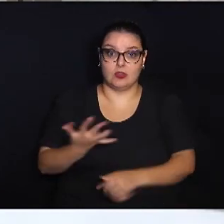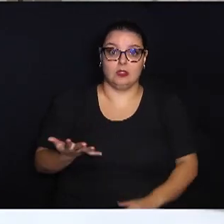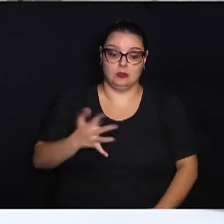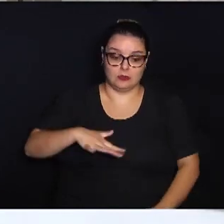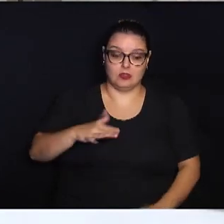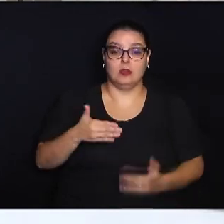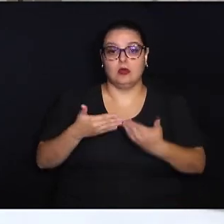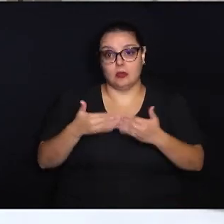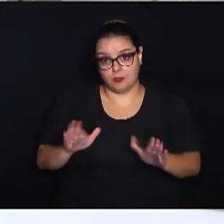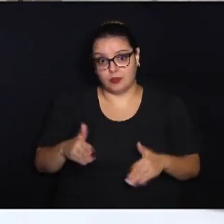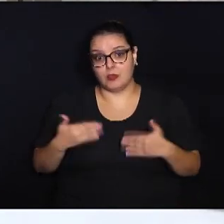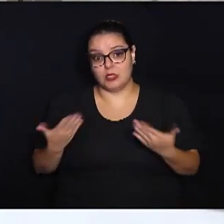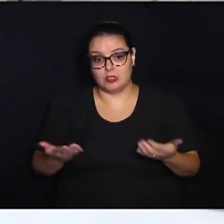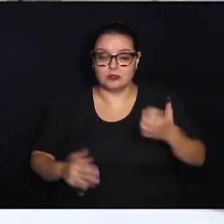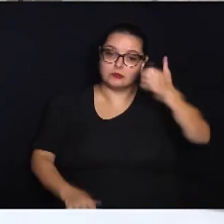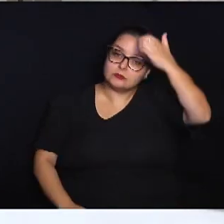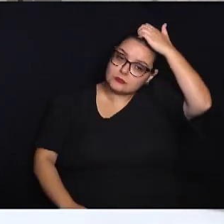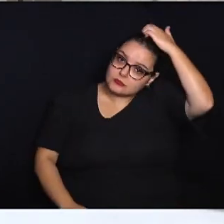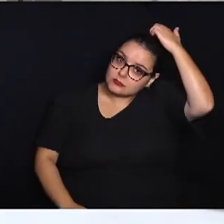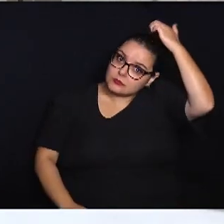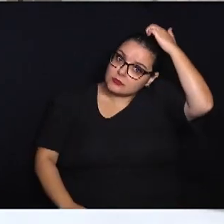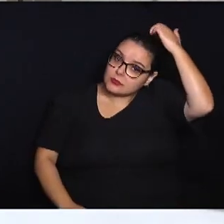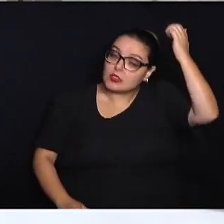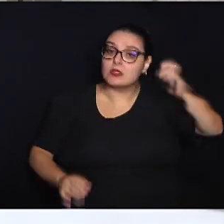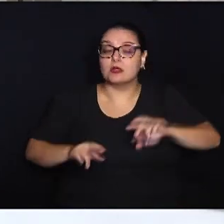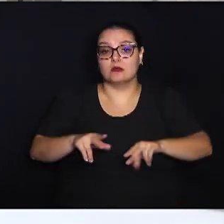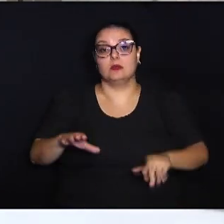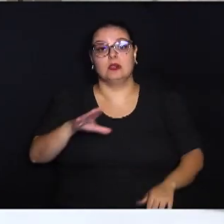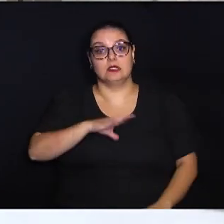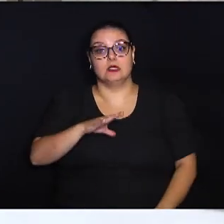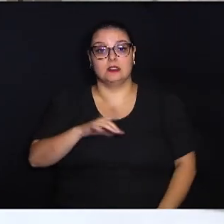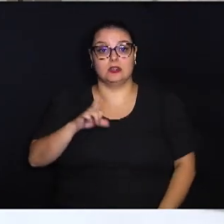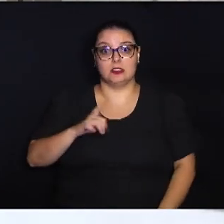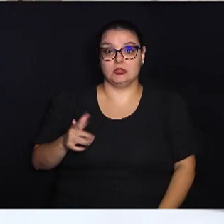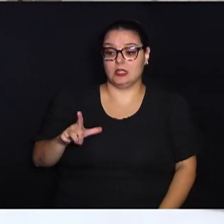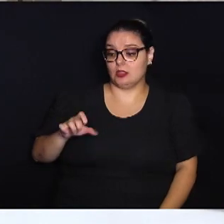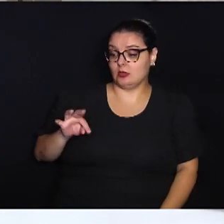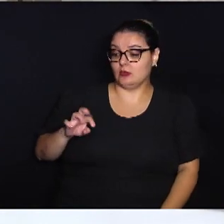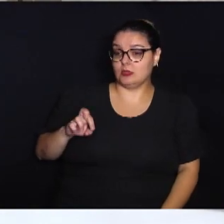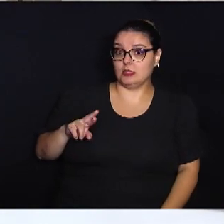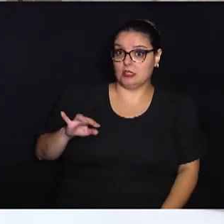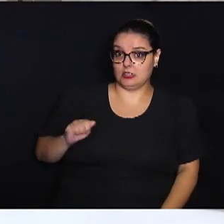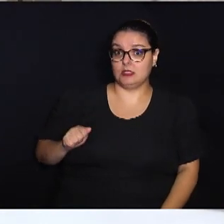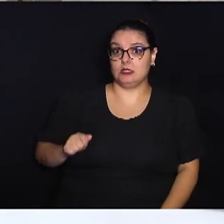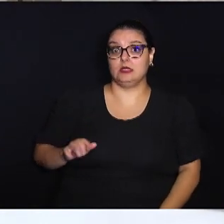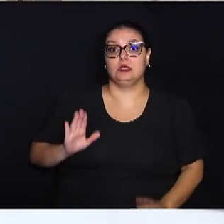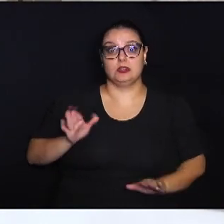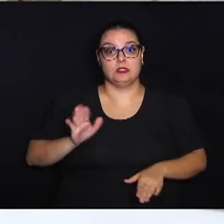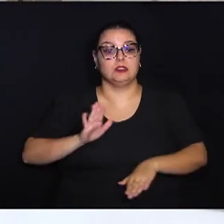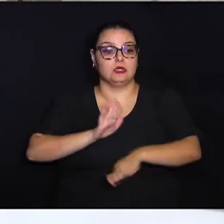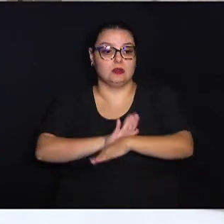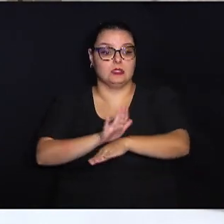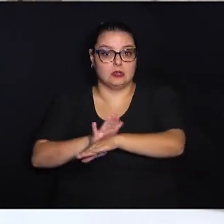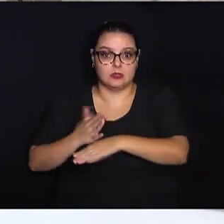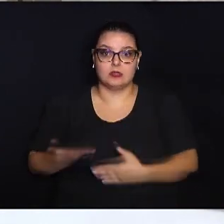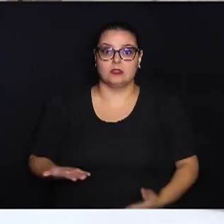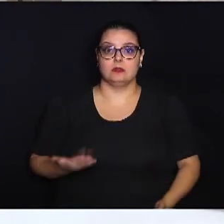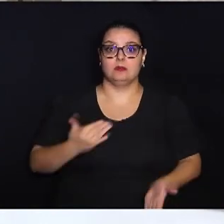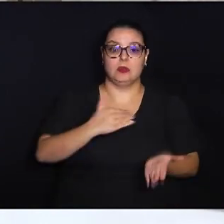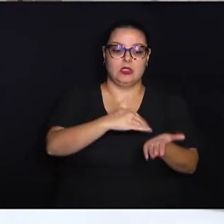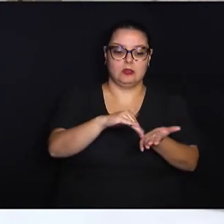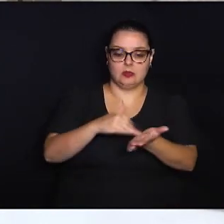espaço muito grande e muitas são as cidades que hoje já têm a sua loteria e já têm essa contribuição para as